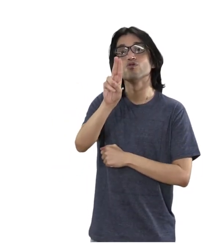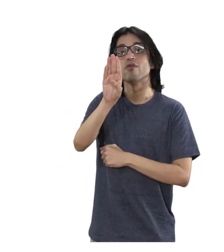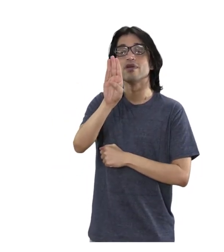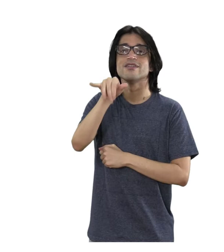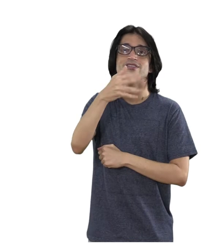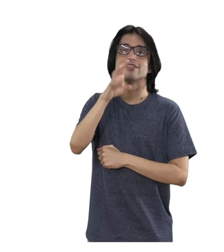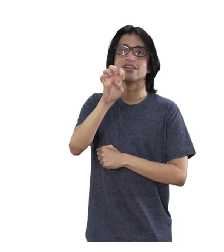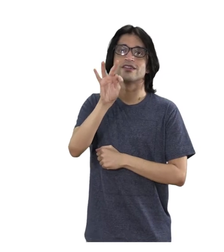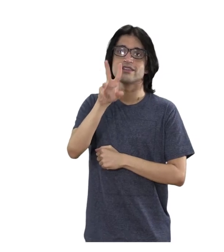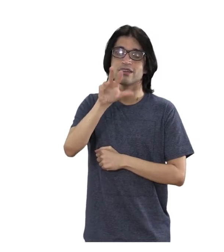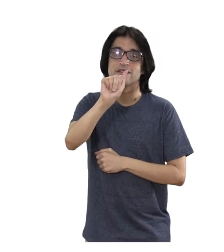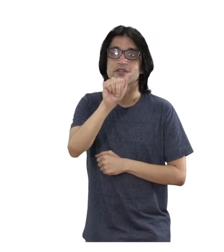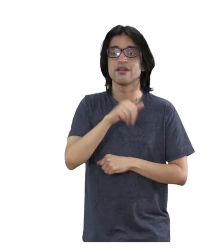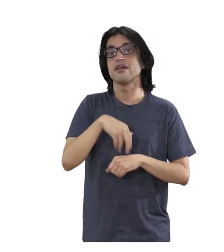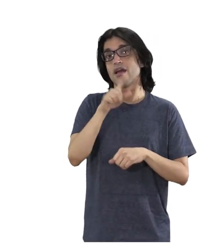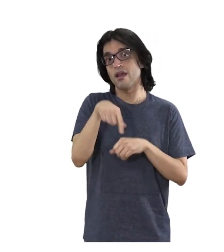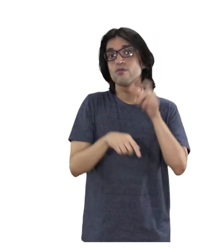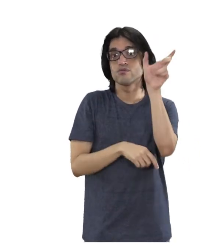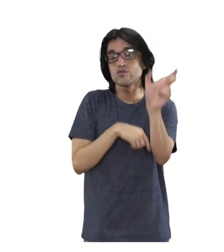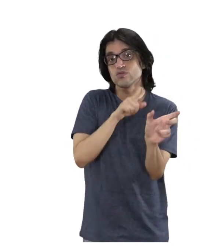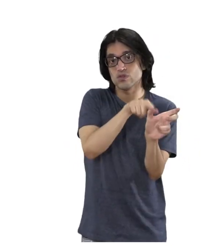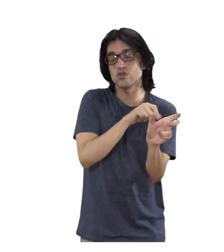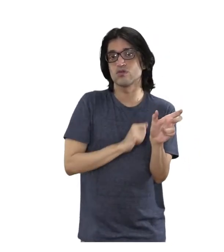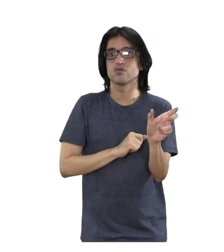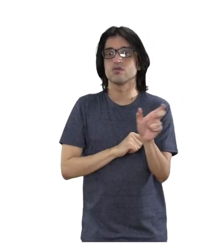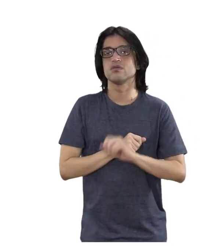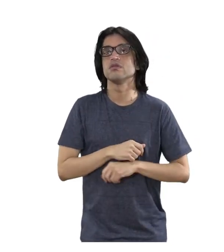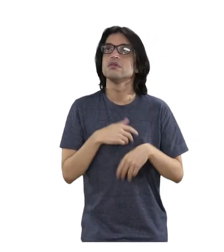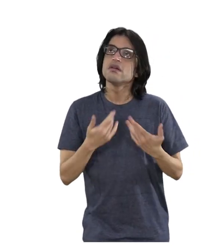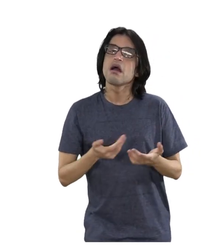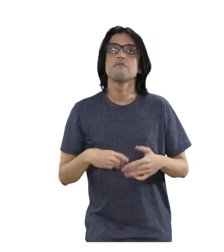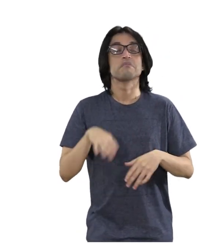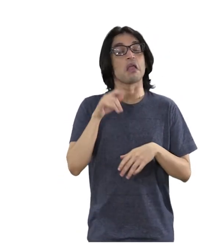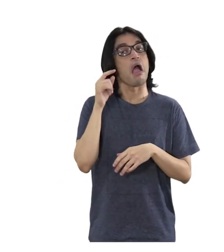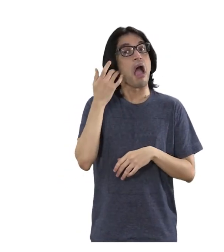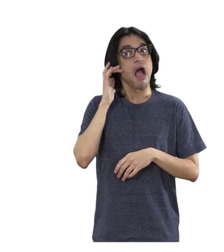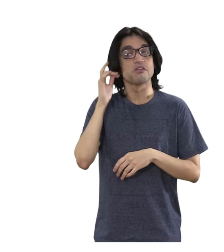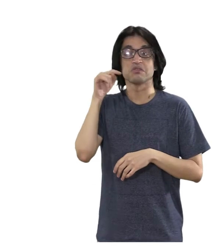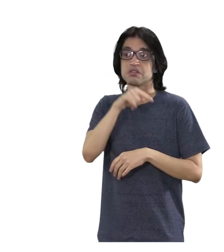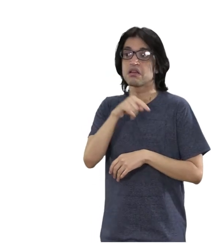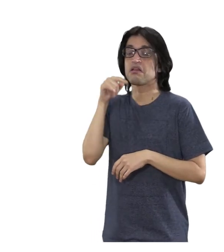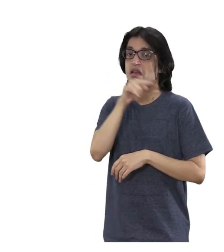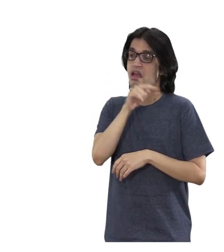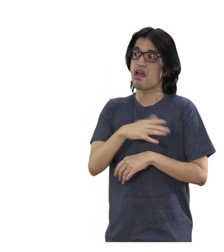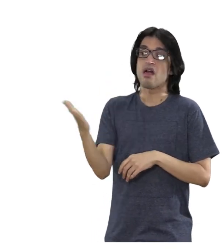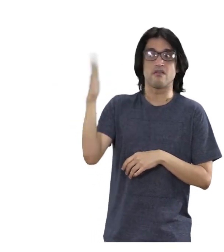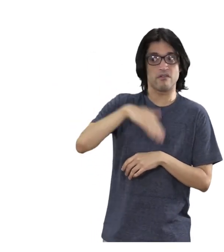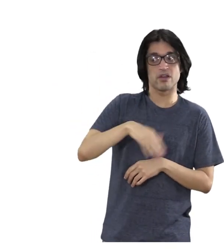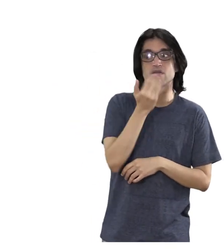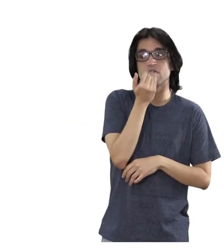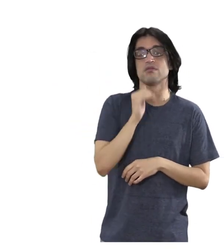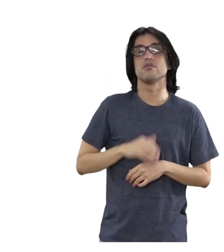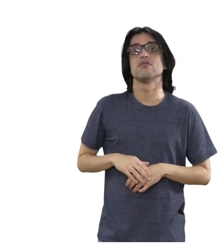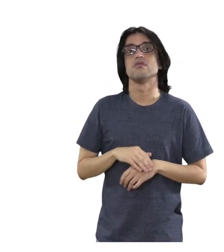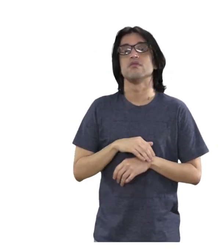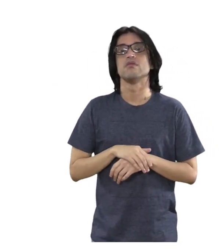sujeito. Um exemplo bem simples, é provável que ela venha jantar. A predicativa exerce a